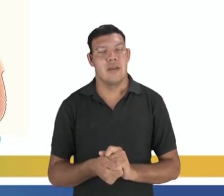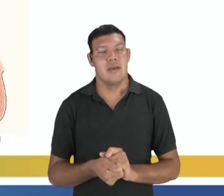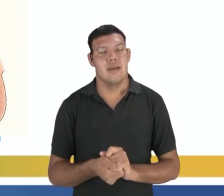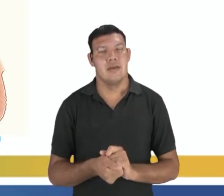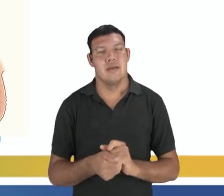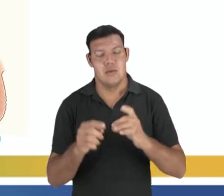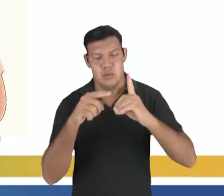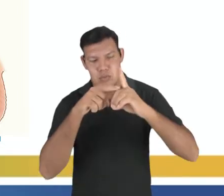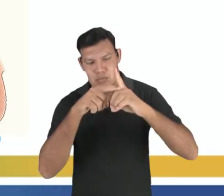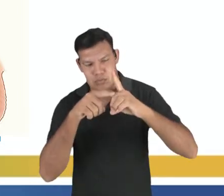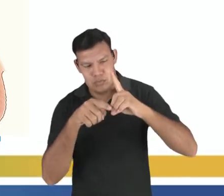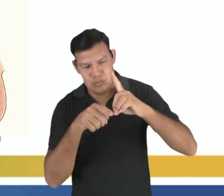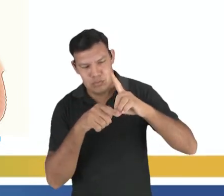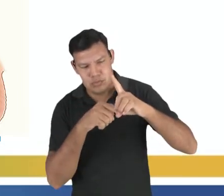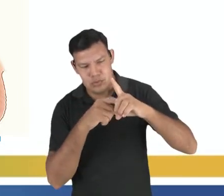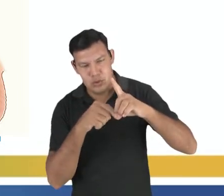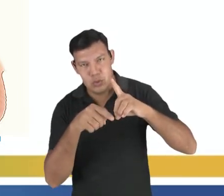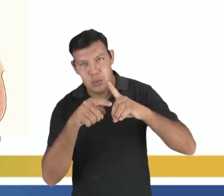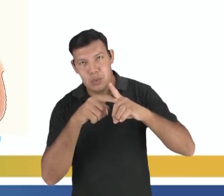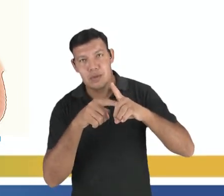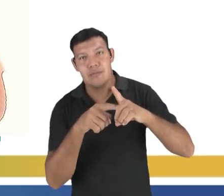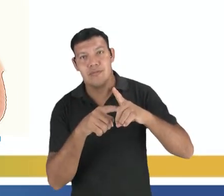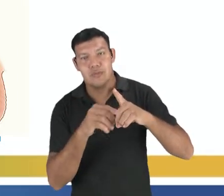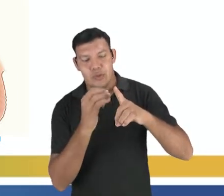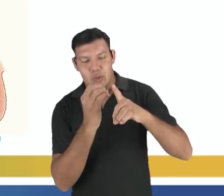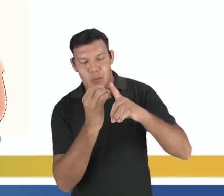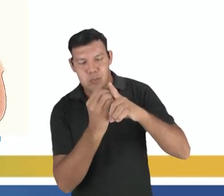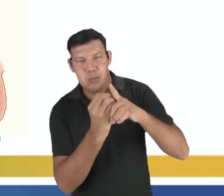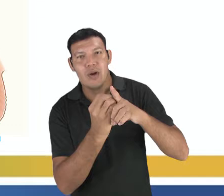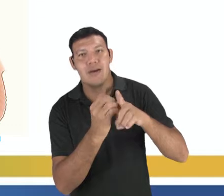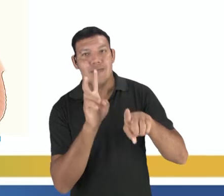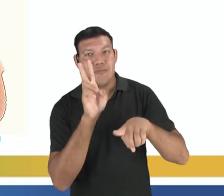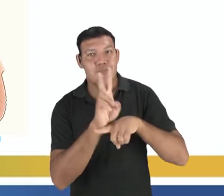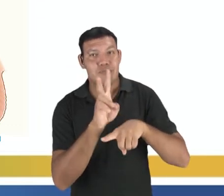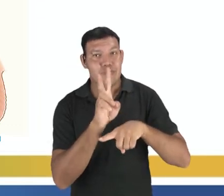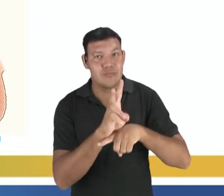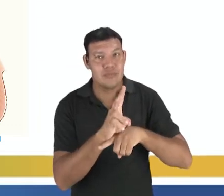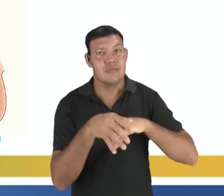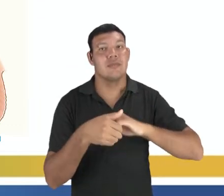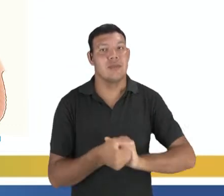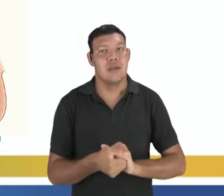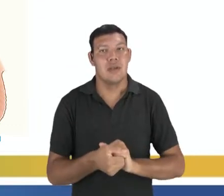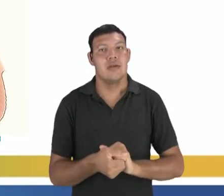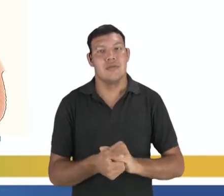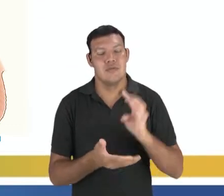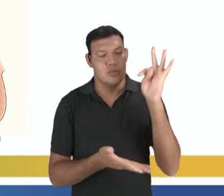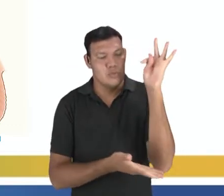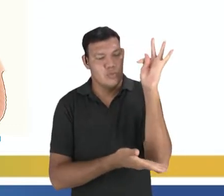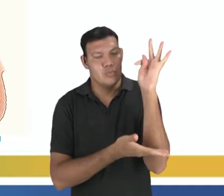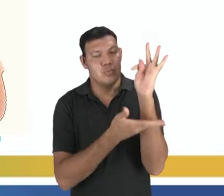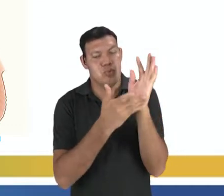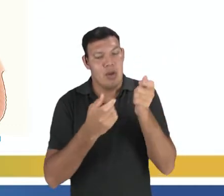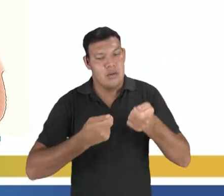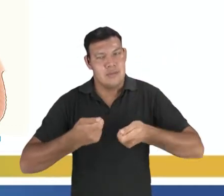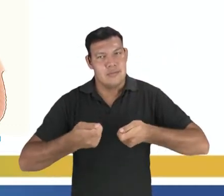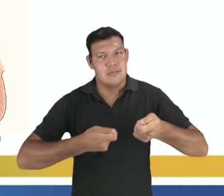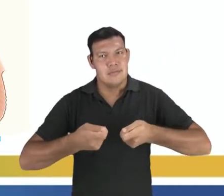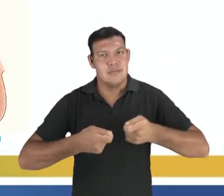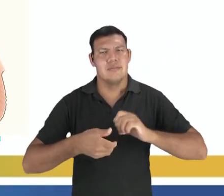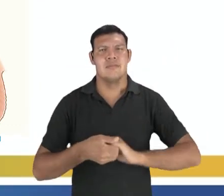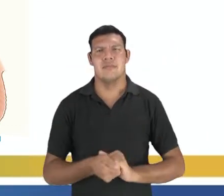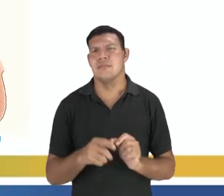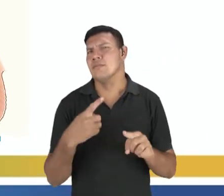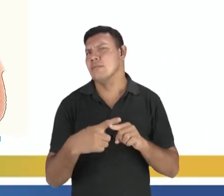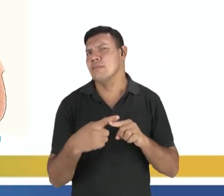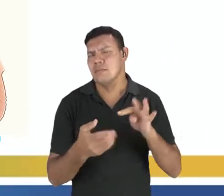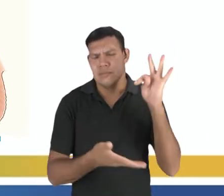grossa que contém e protege os testículos, atuando no controle de temperatura desses órgãos. Por que tem que